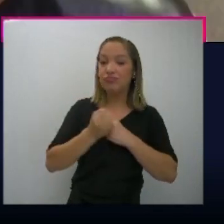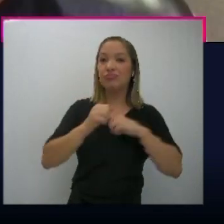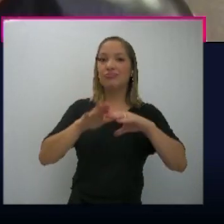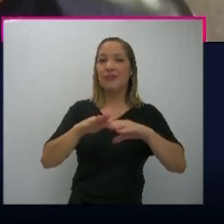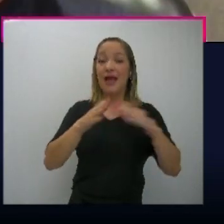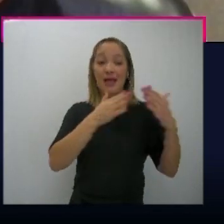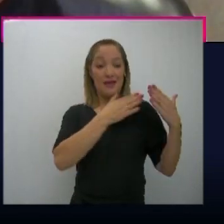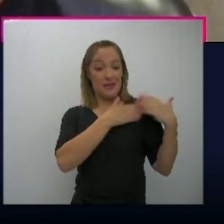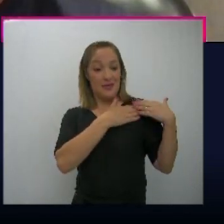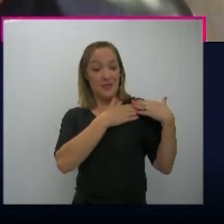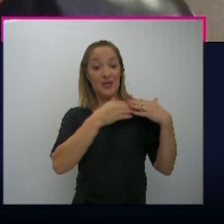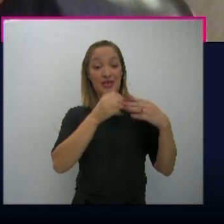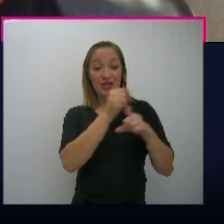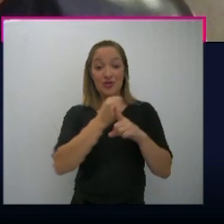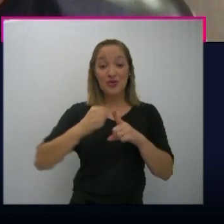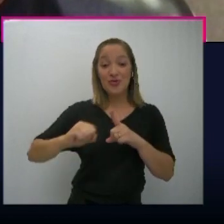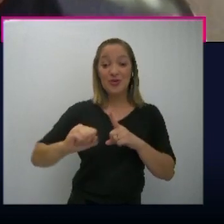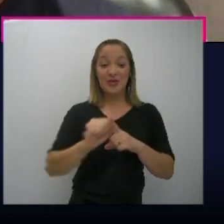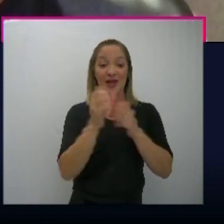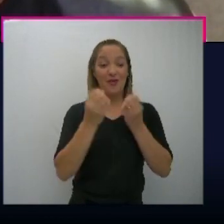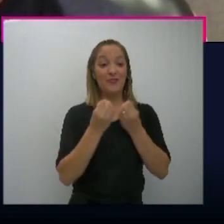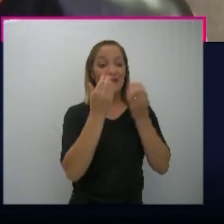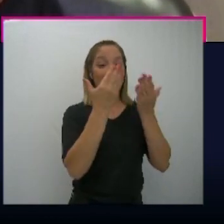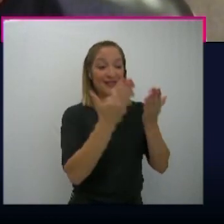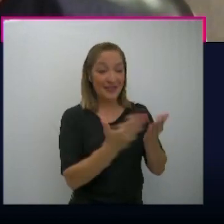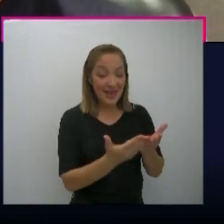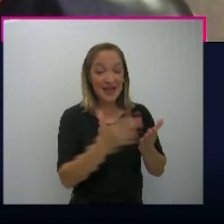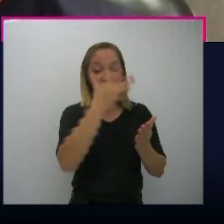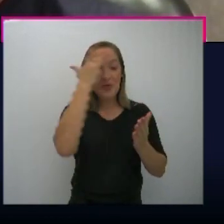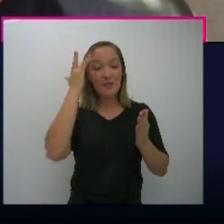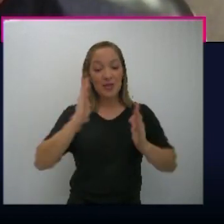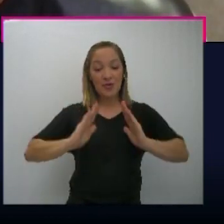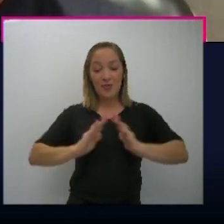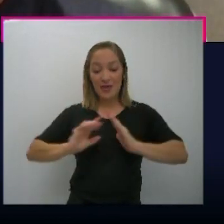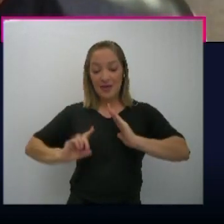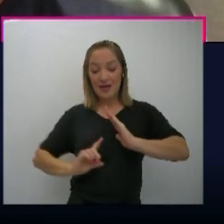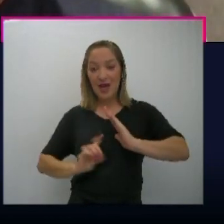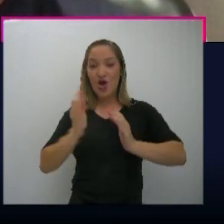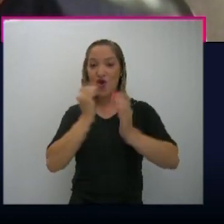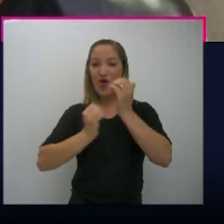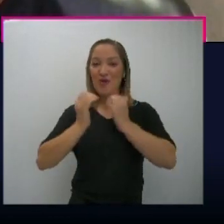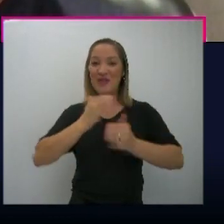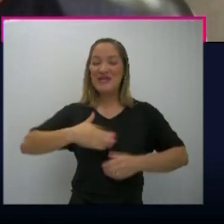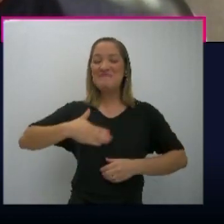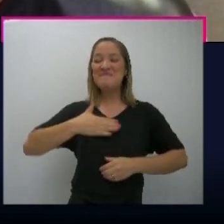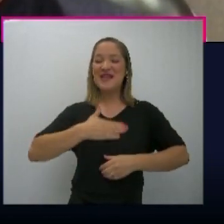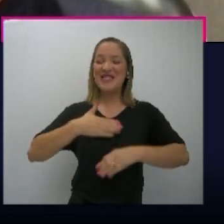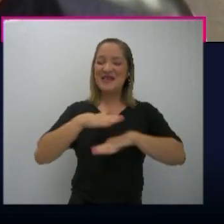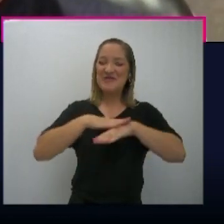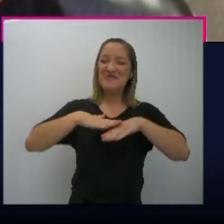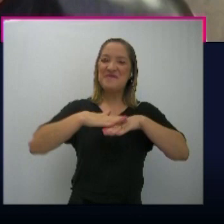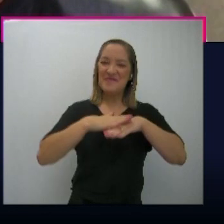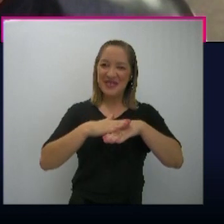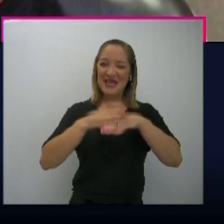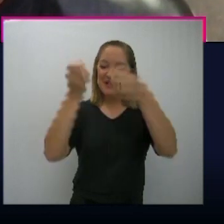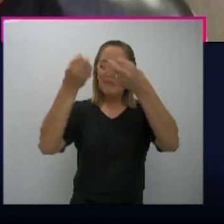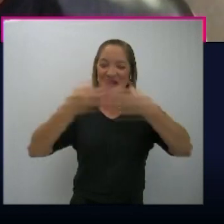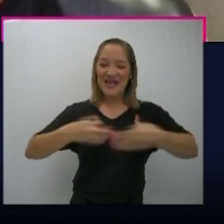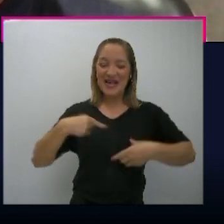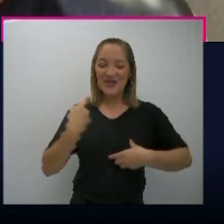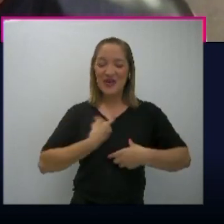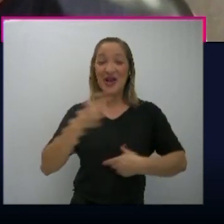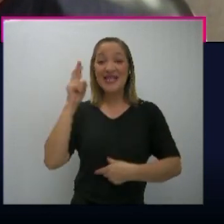até de materiais fonte funcionando de entregar para uma pessoa o mundo em casa comendo Vai ser um prazer conversar um pouquinho hoje contar a história